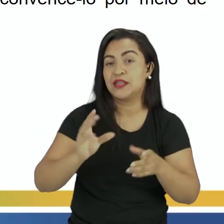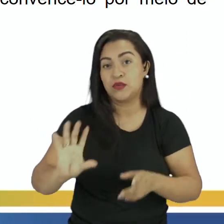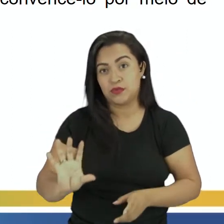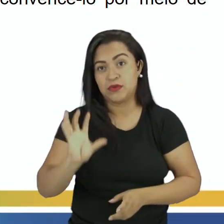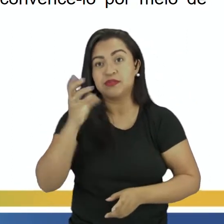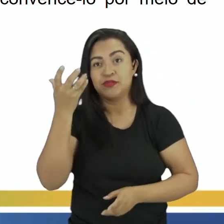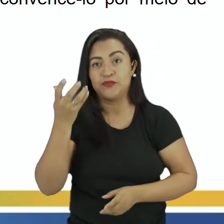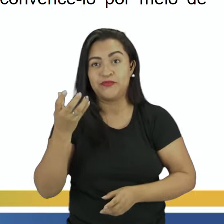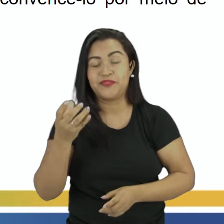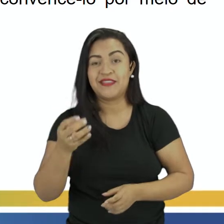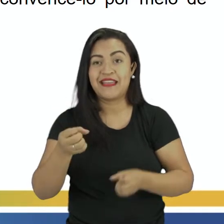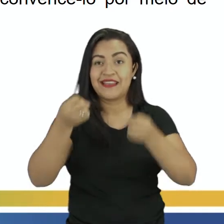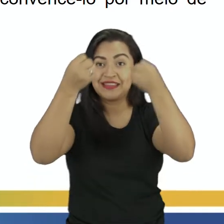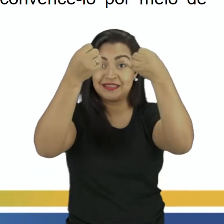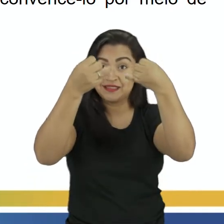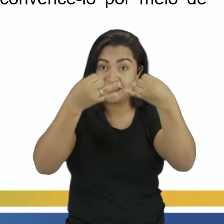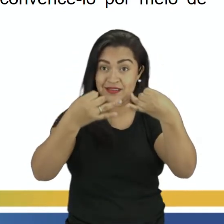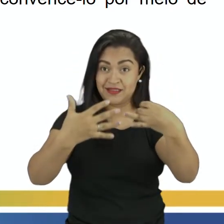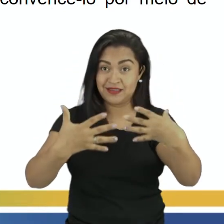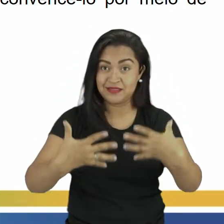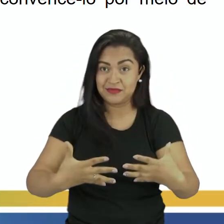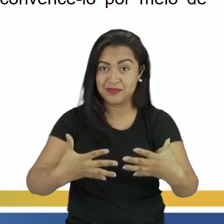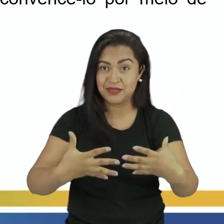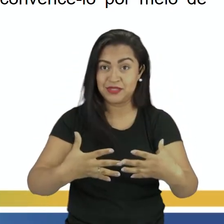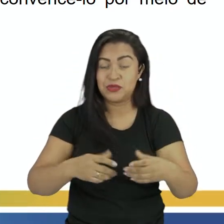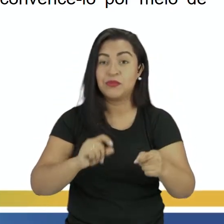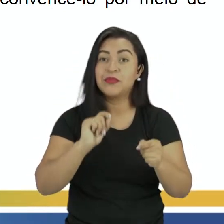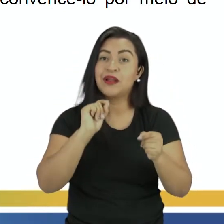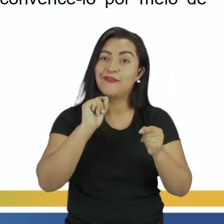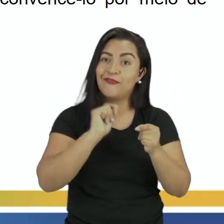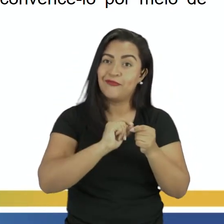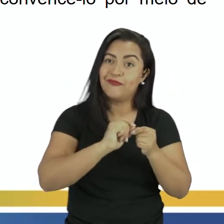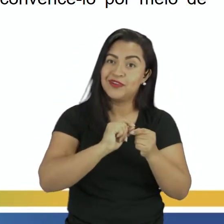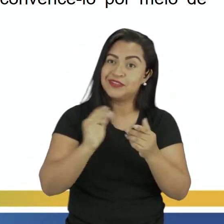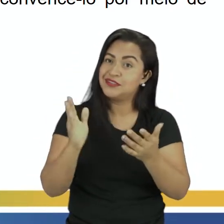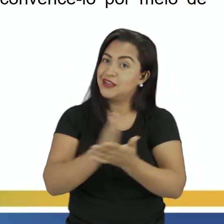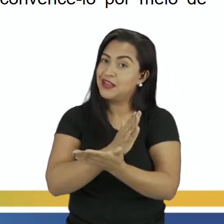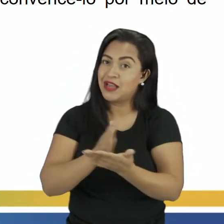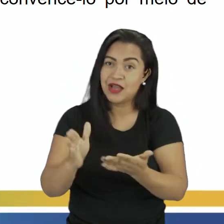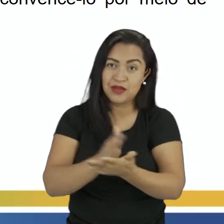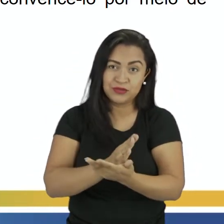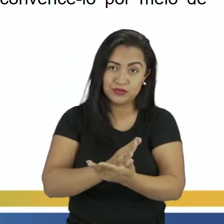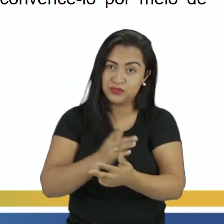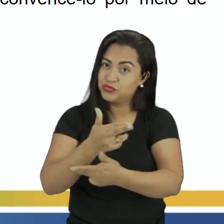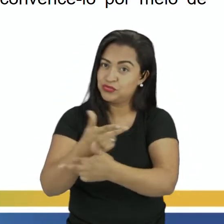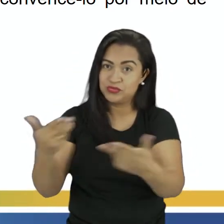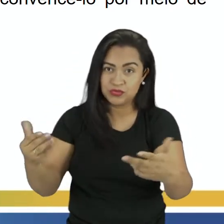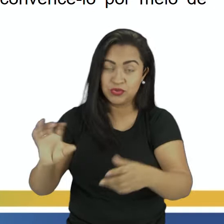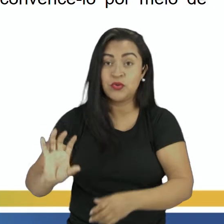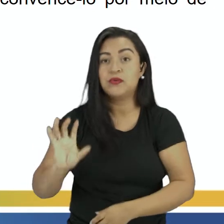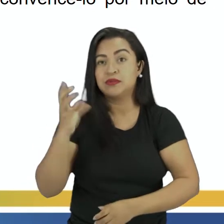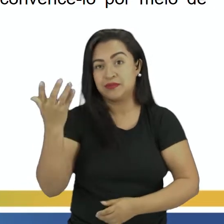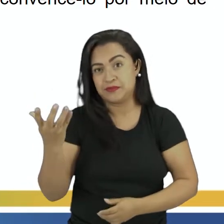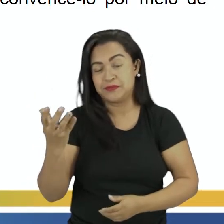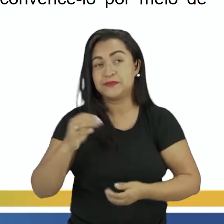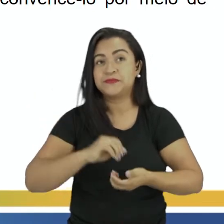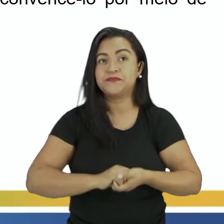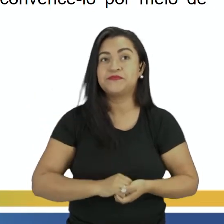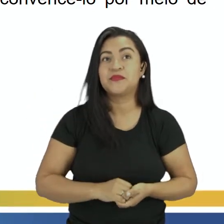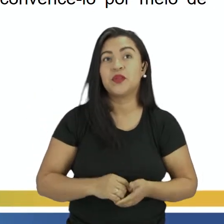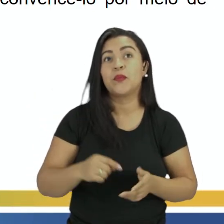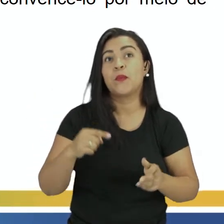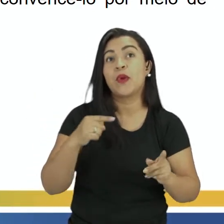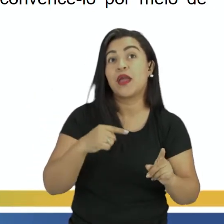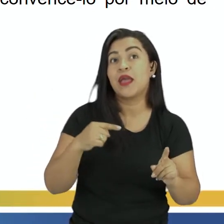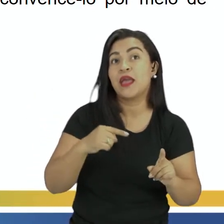Na explicação e no método para que se faça uma ação, que se concretize uma ação. Ele indica